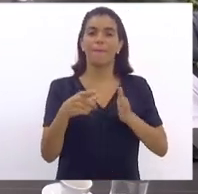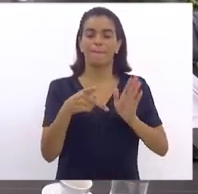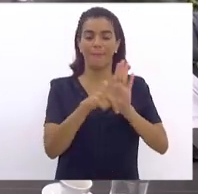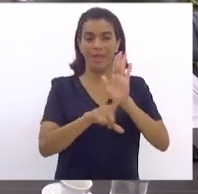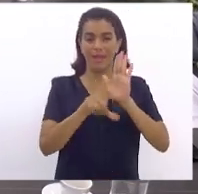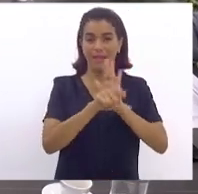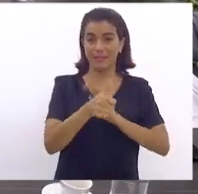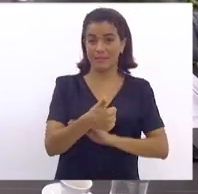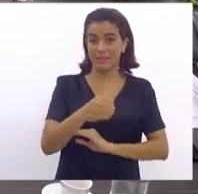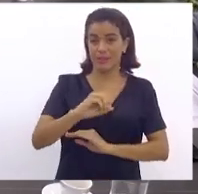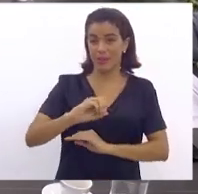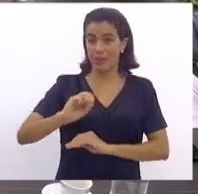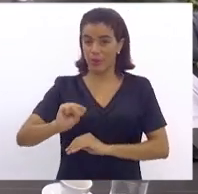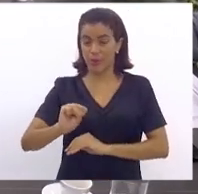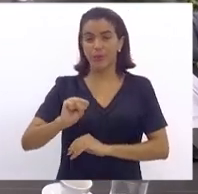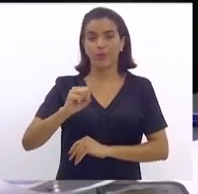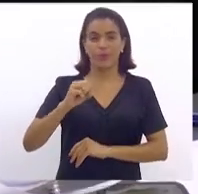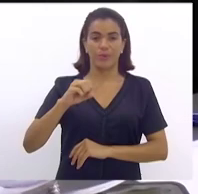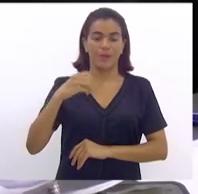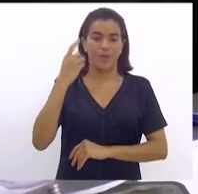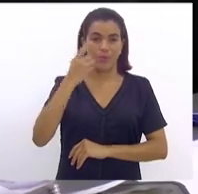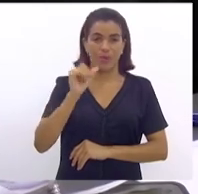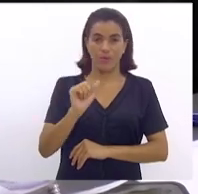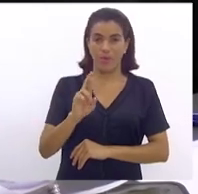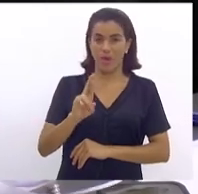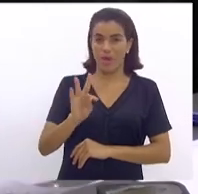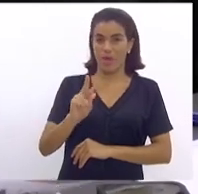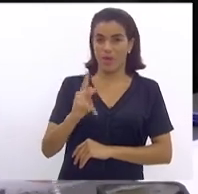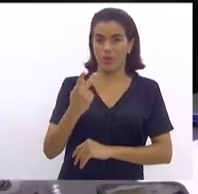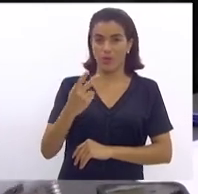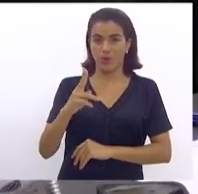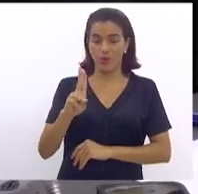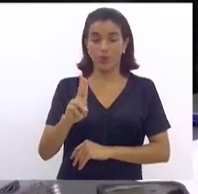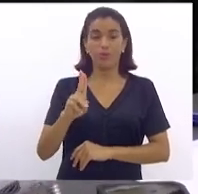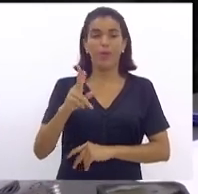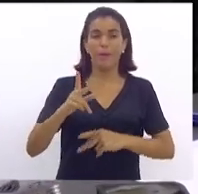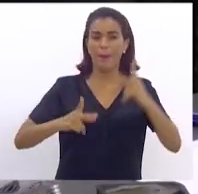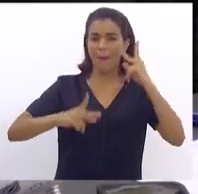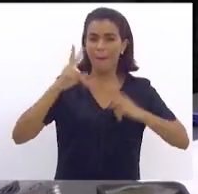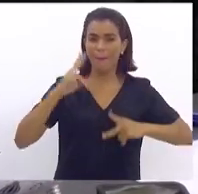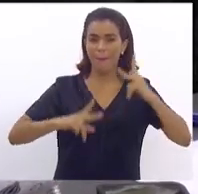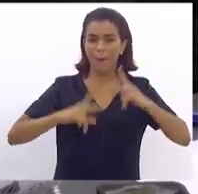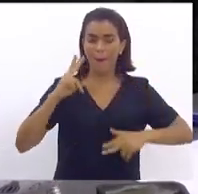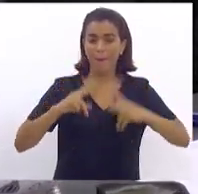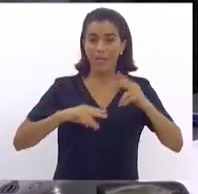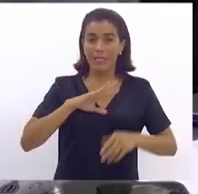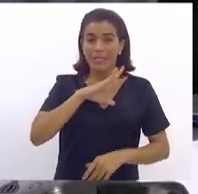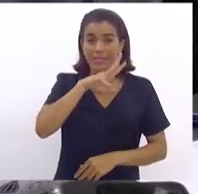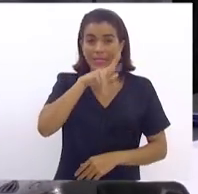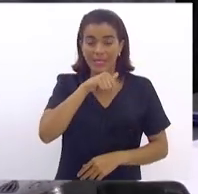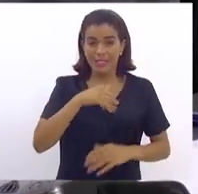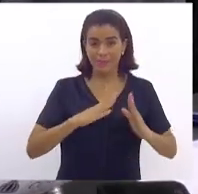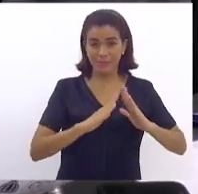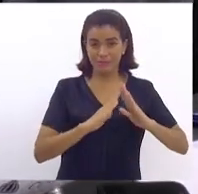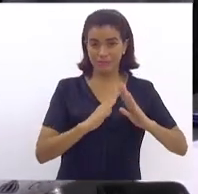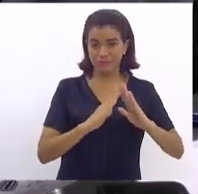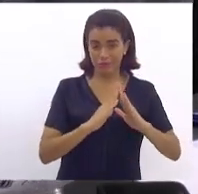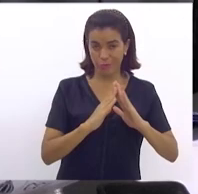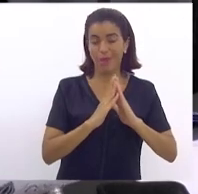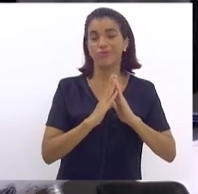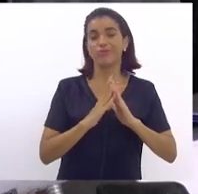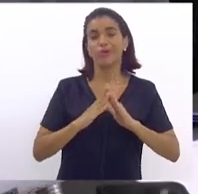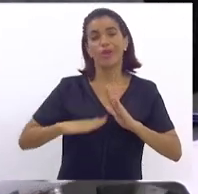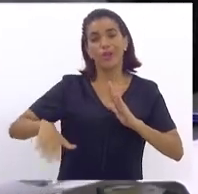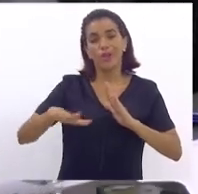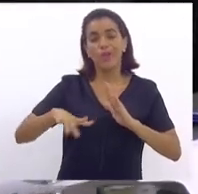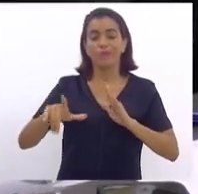de autoria do deputado Arthur Monteiro, que regulamenta o serviço de banho e tosa em animais domésticos ocorridos em estabelecimentos comerciais no estado